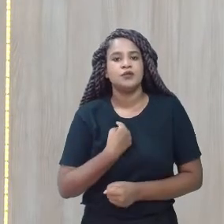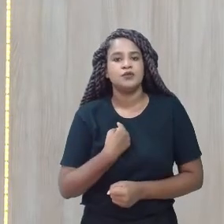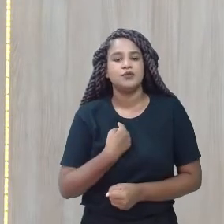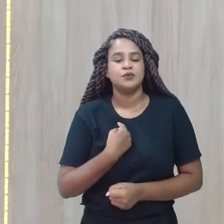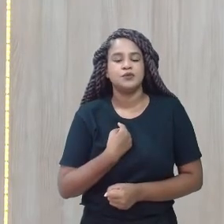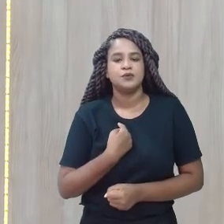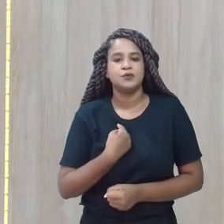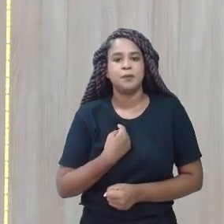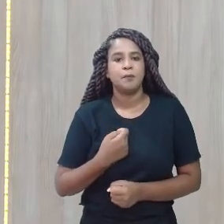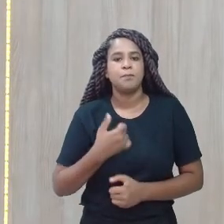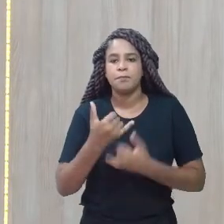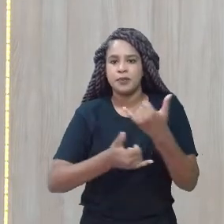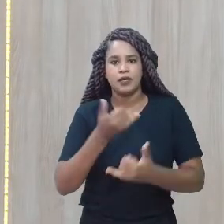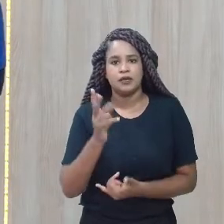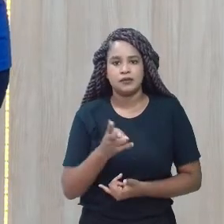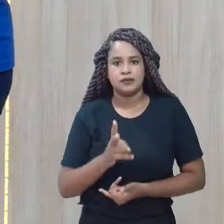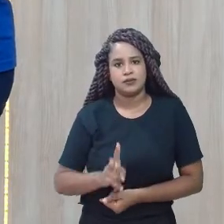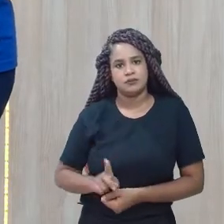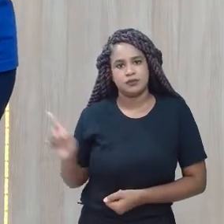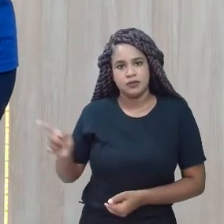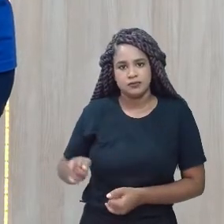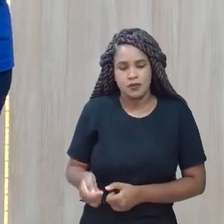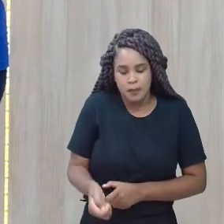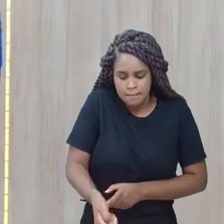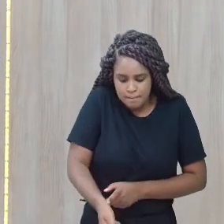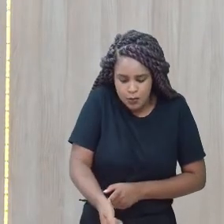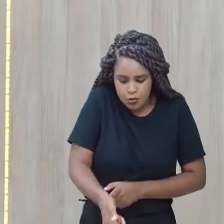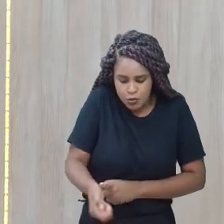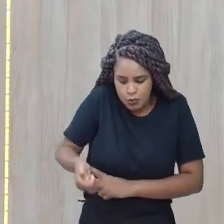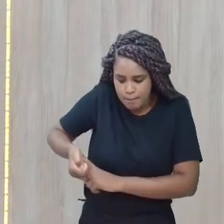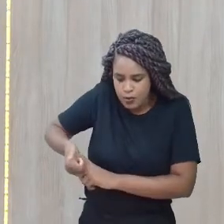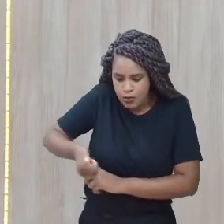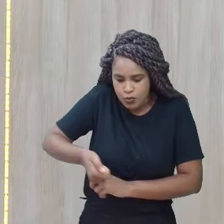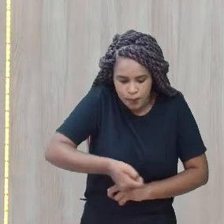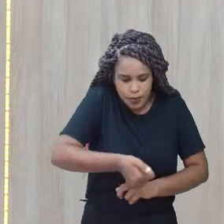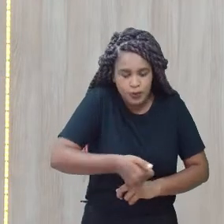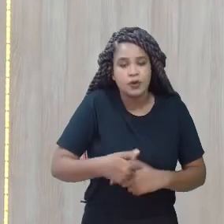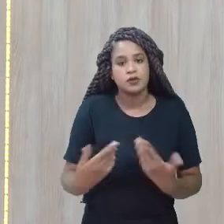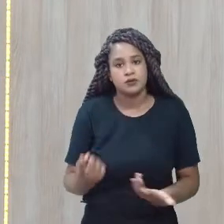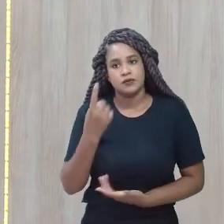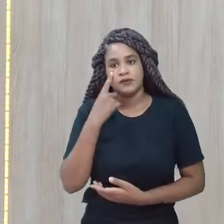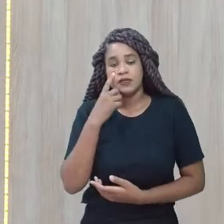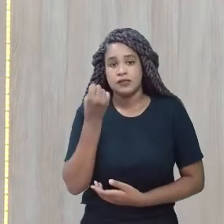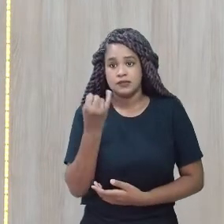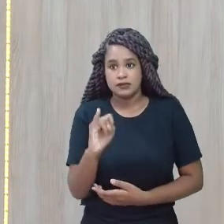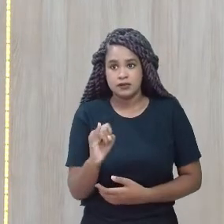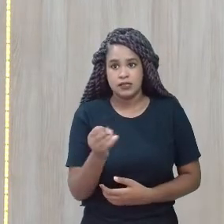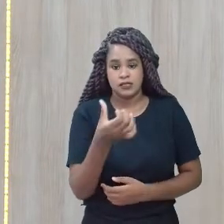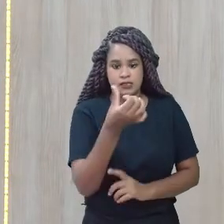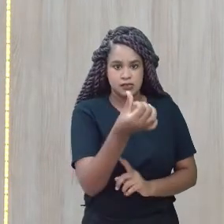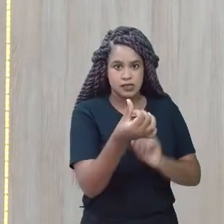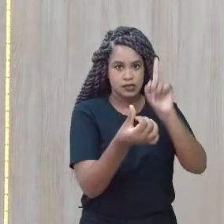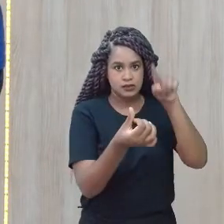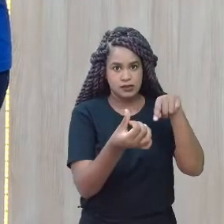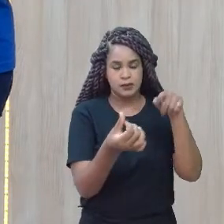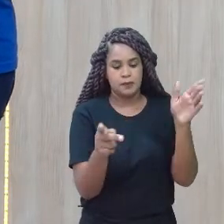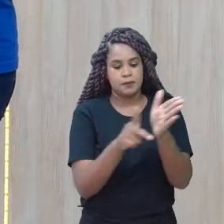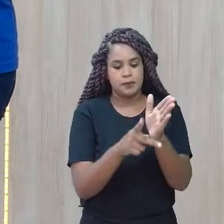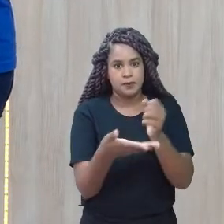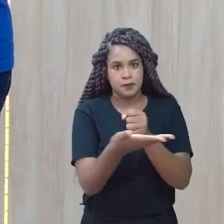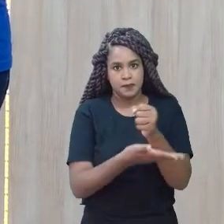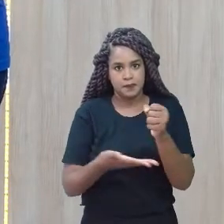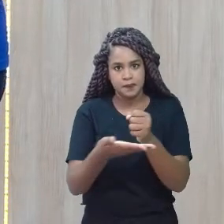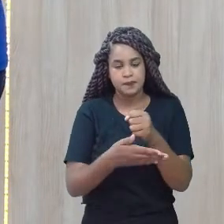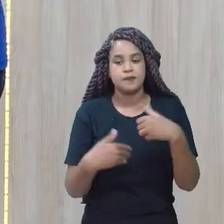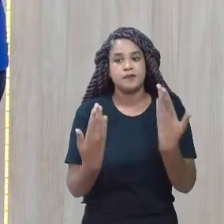bolinhas de gude. Então, se a gente começar utilizando essa quantidade como base, o 6, e fizer a multiplicação a partir